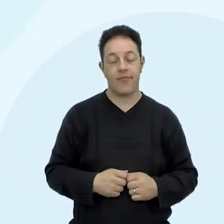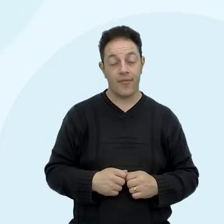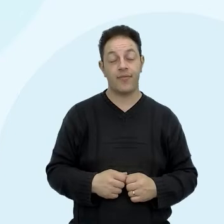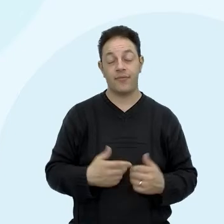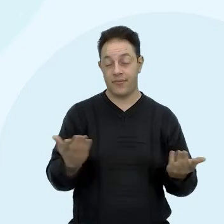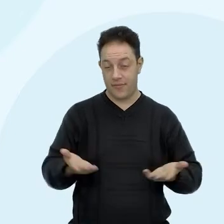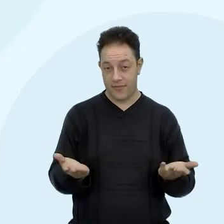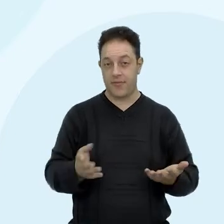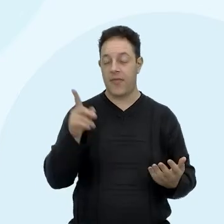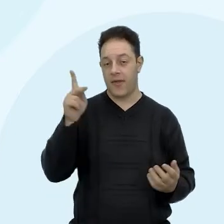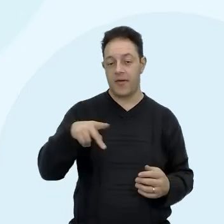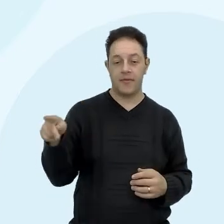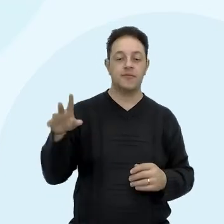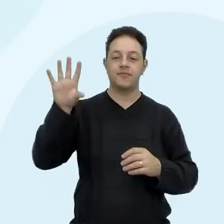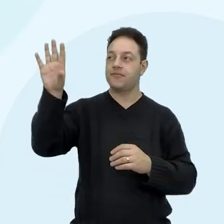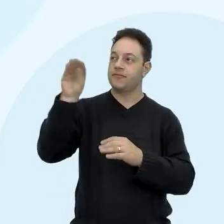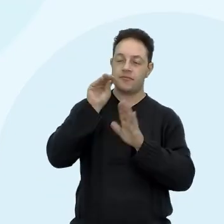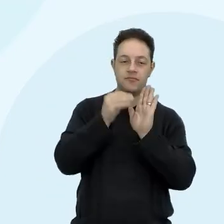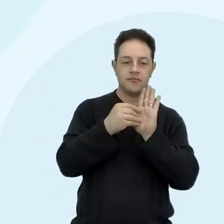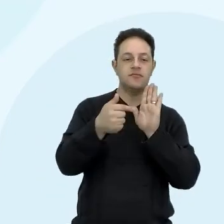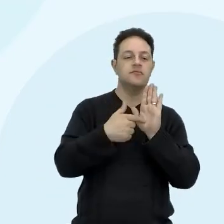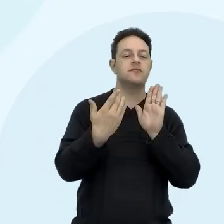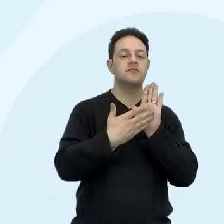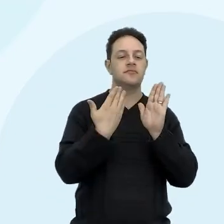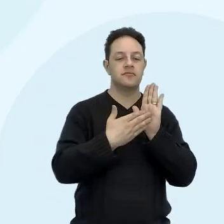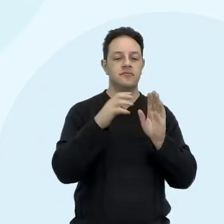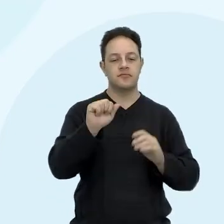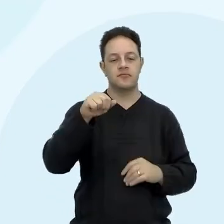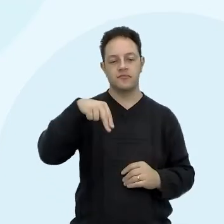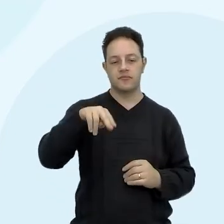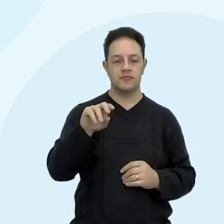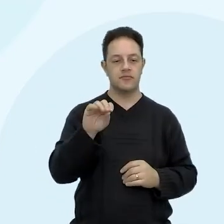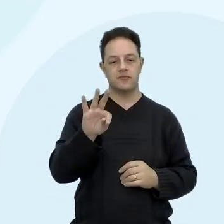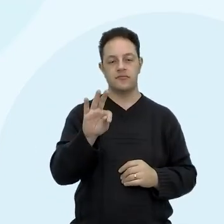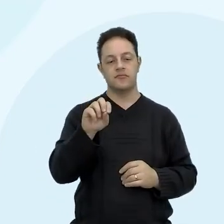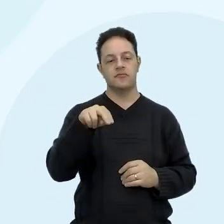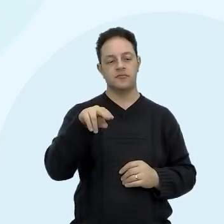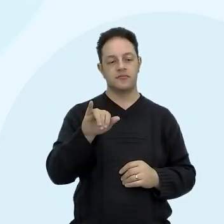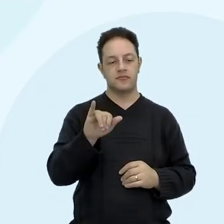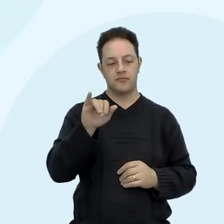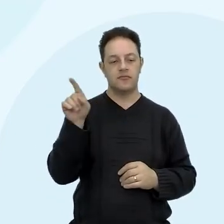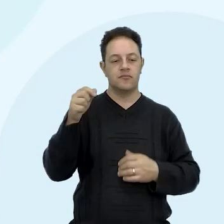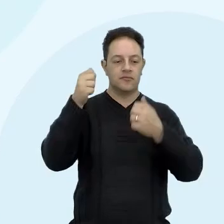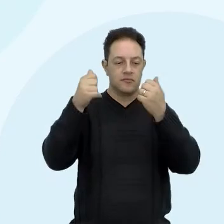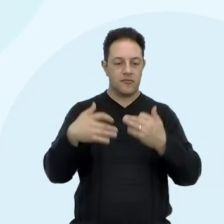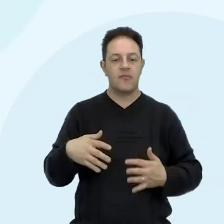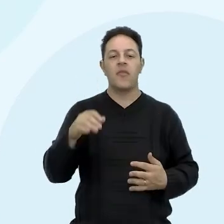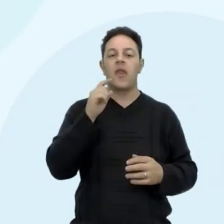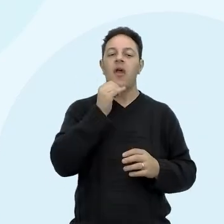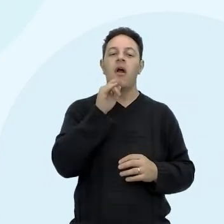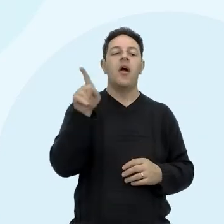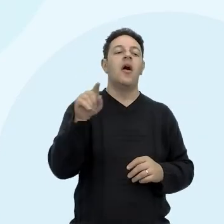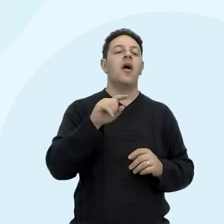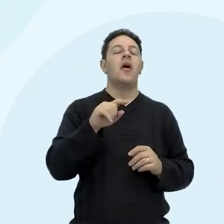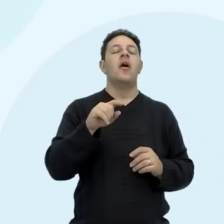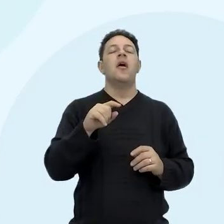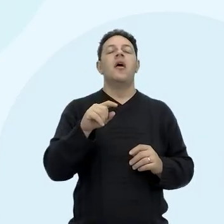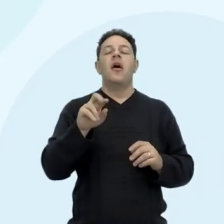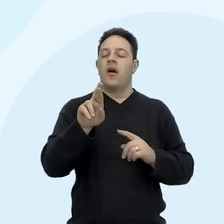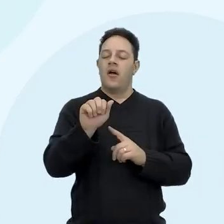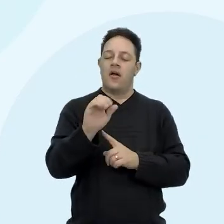eu estou pegando do livro do Anthony Giddens, né, que se chama Sociologia. Essa ideia de